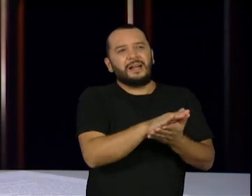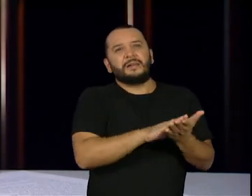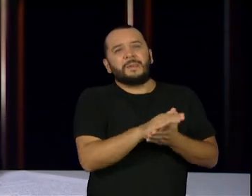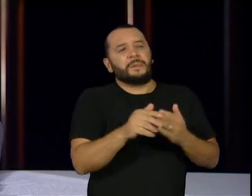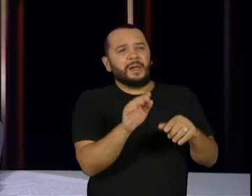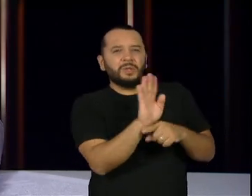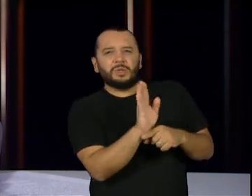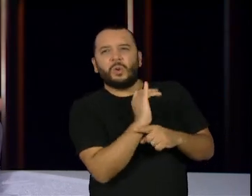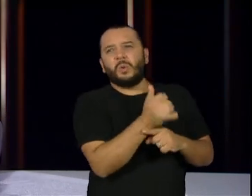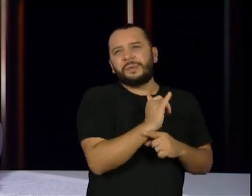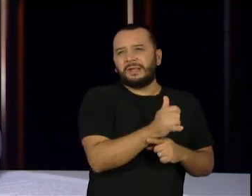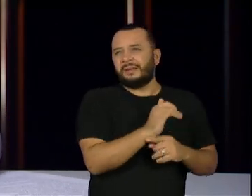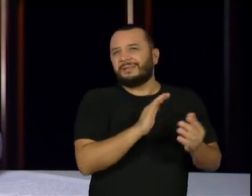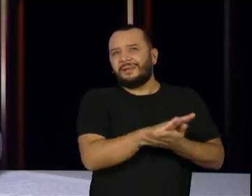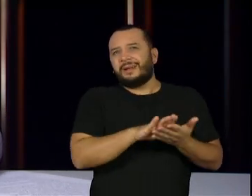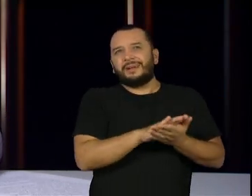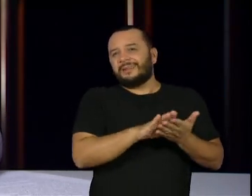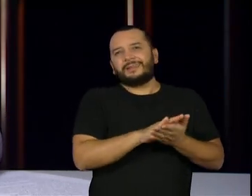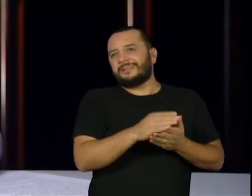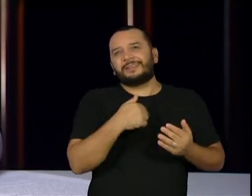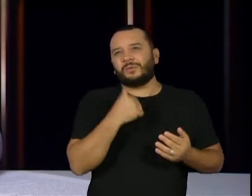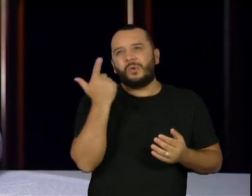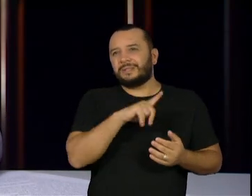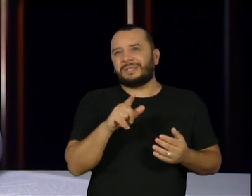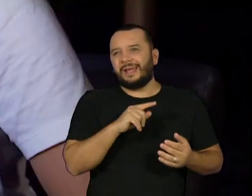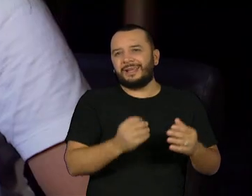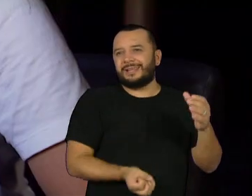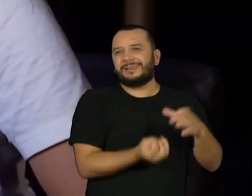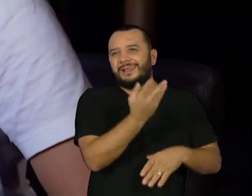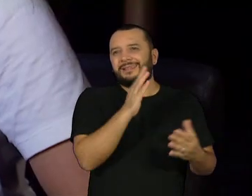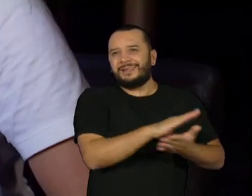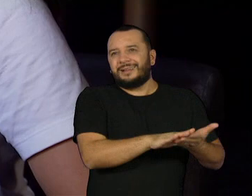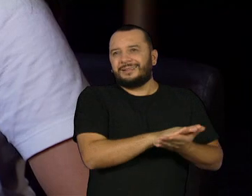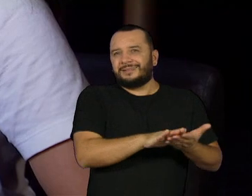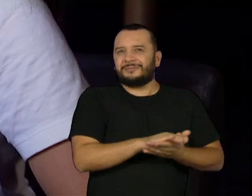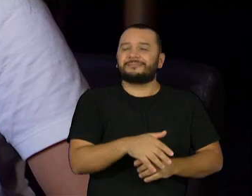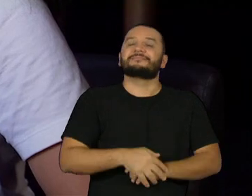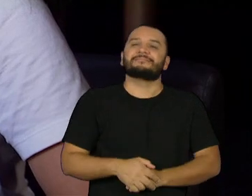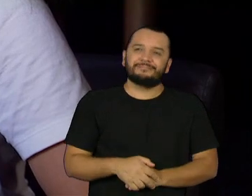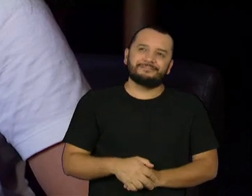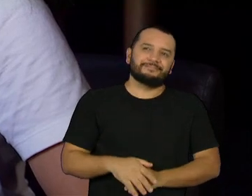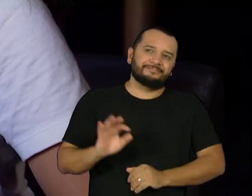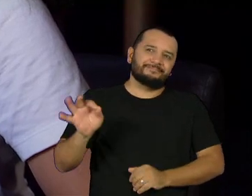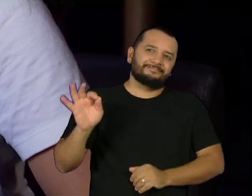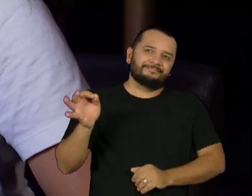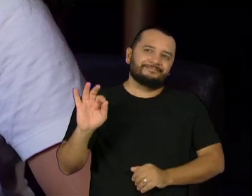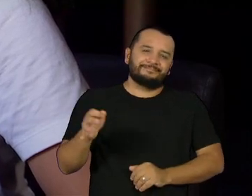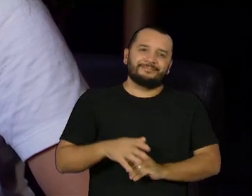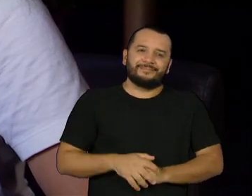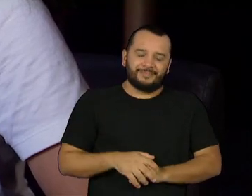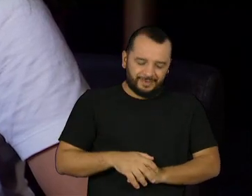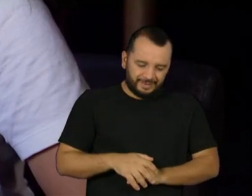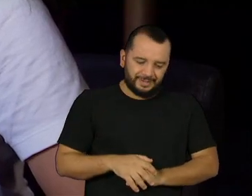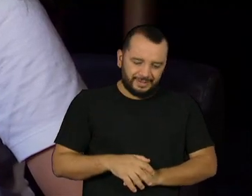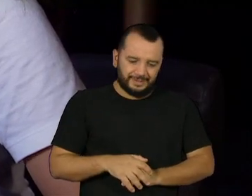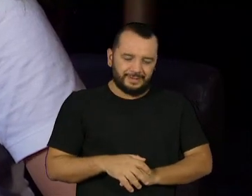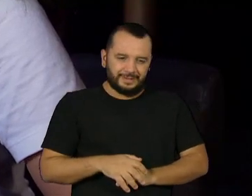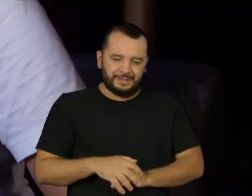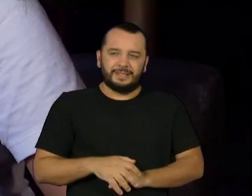fantástico, e não entra na água, né? Eu acho que é uma pena, assim, né? Porque